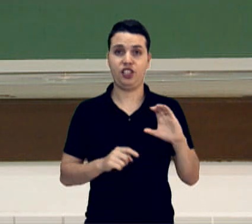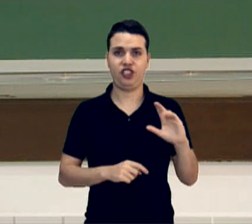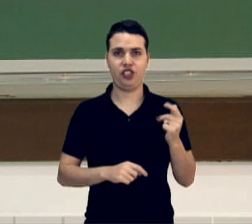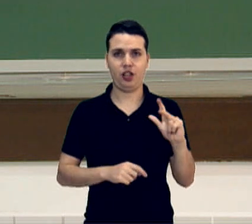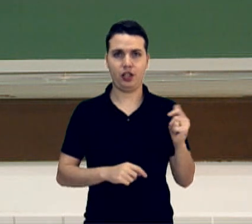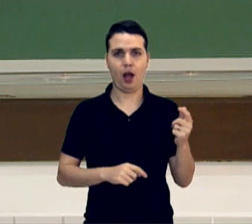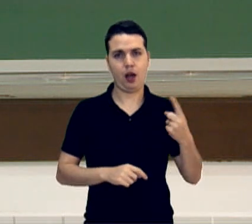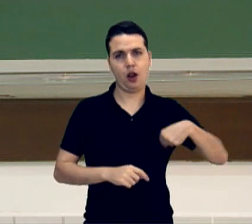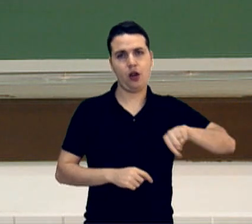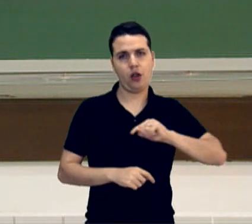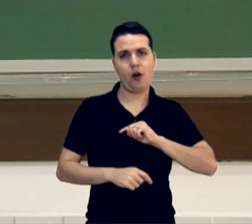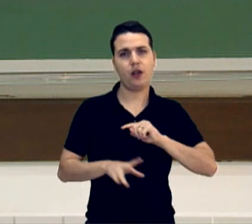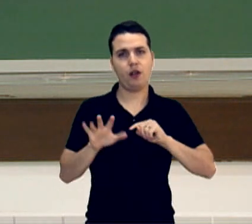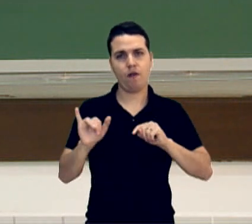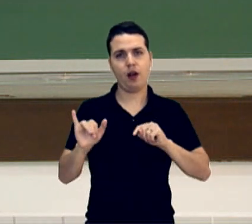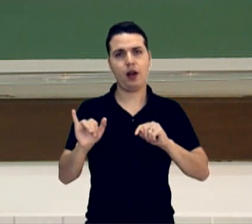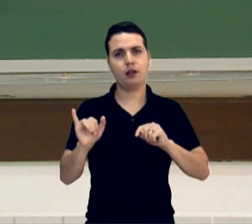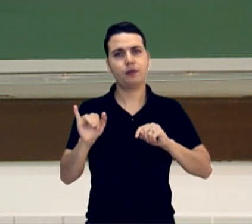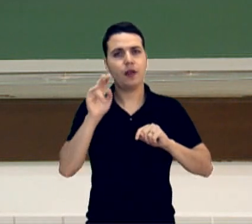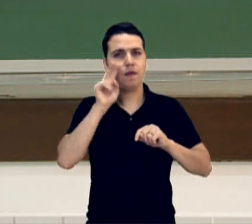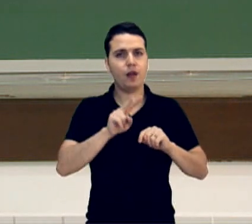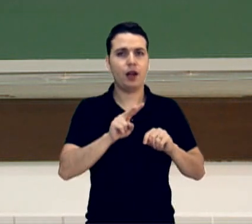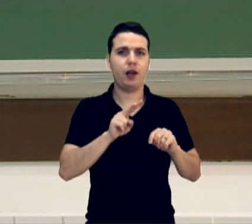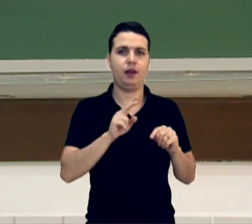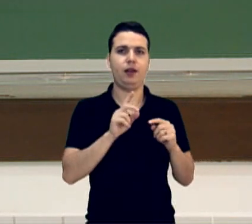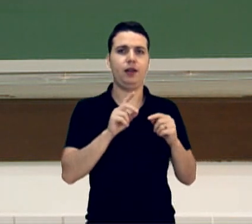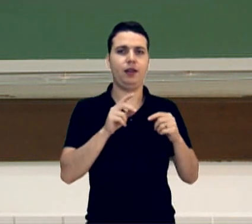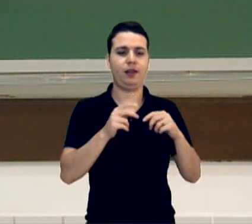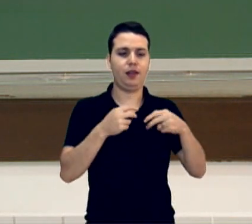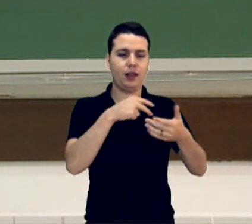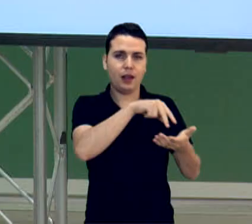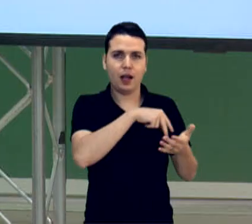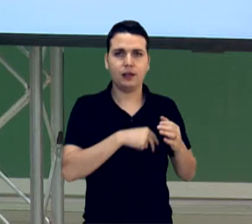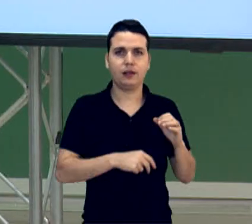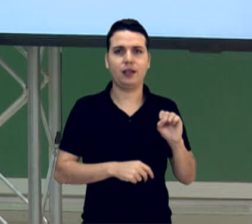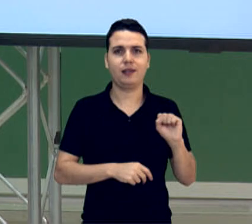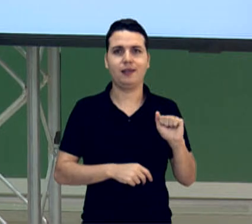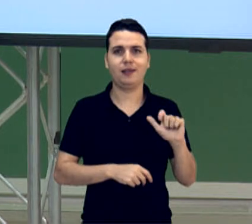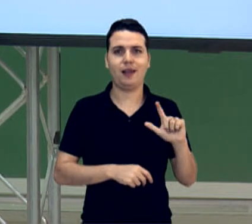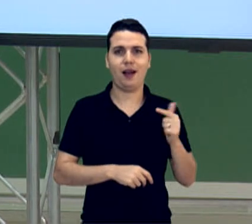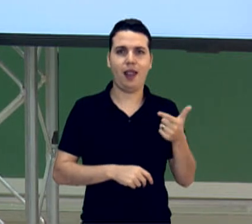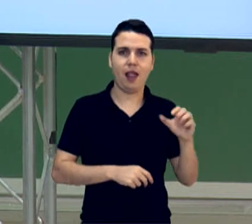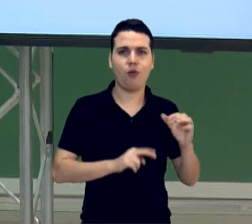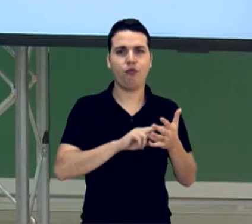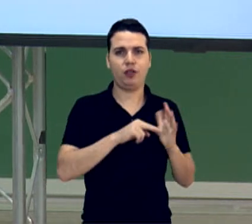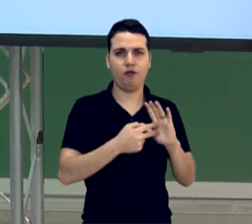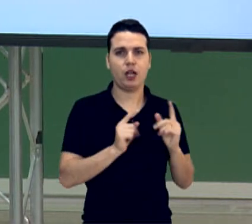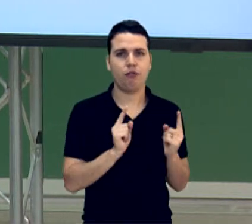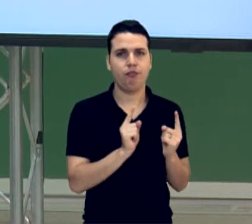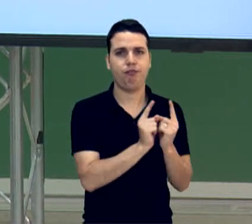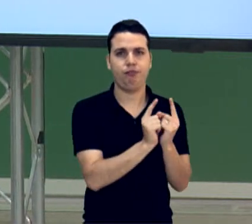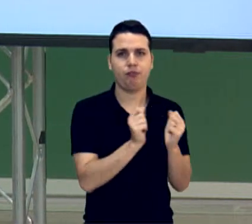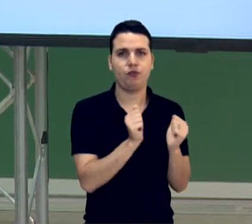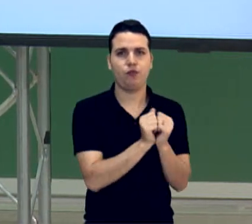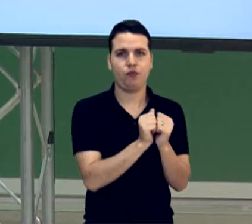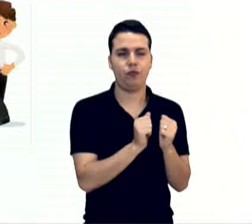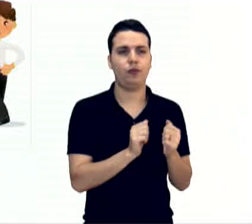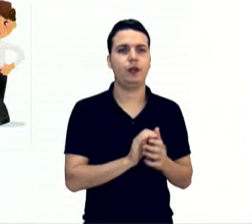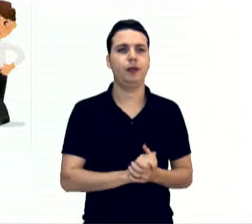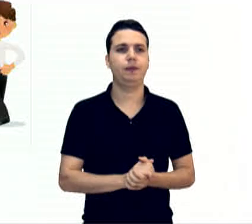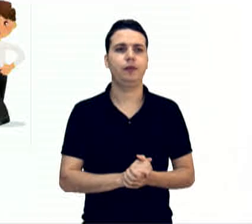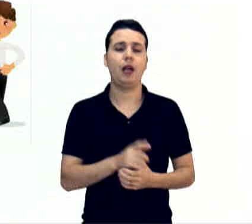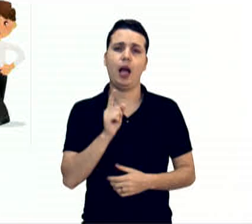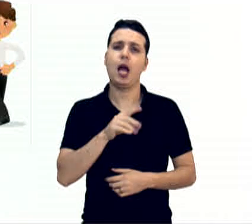vamos puxar a brasa para o nosso assado das danças de salão, tá? É um tipo de dança de salão dinâmica